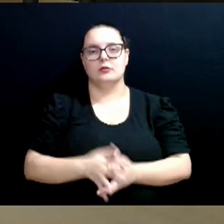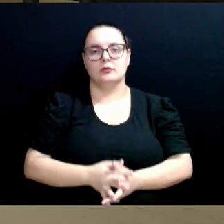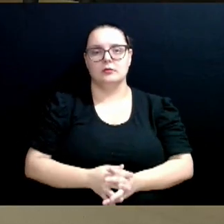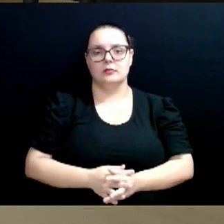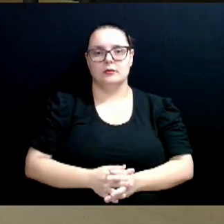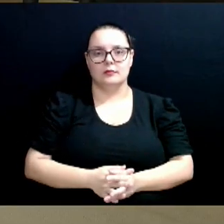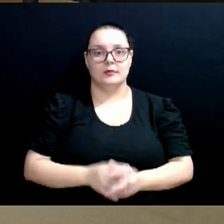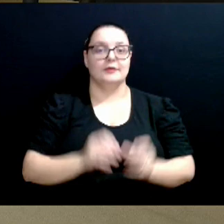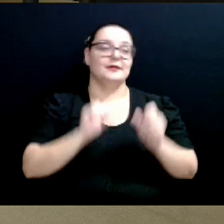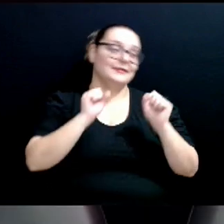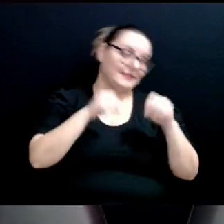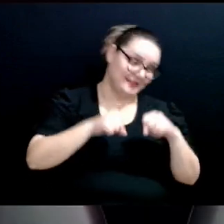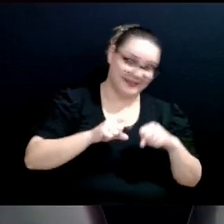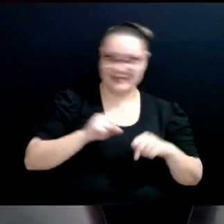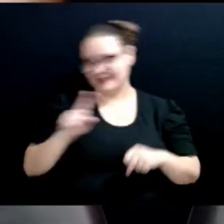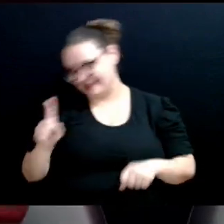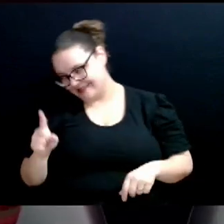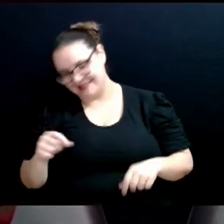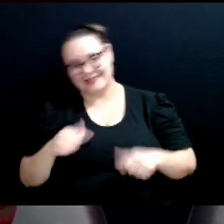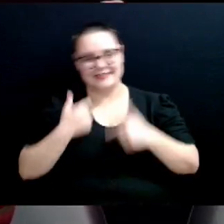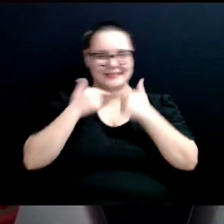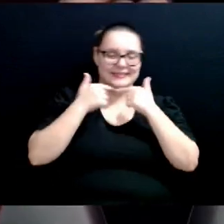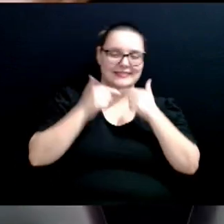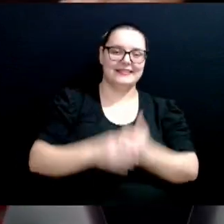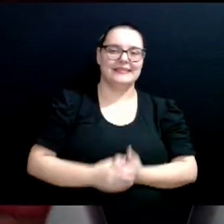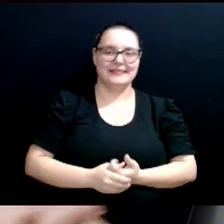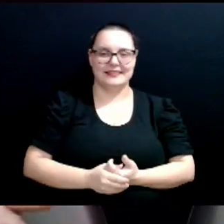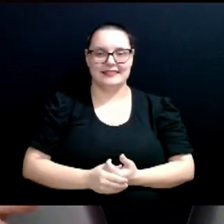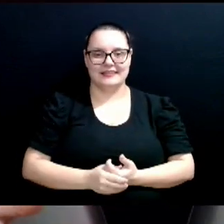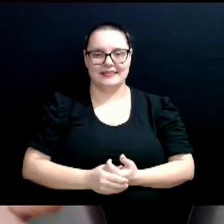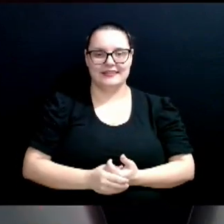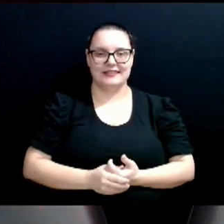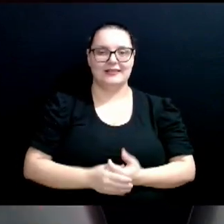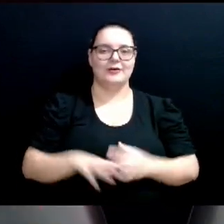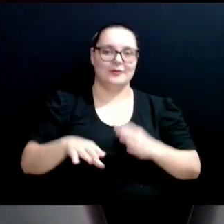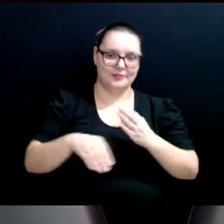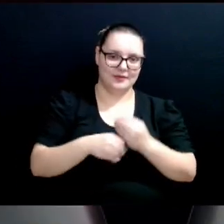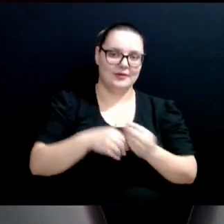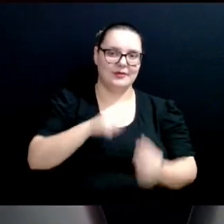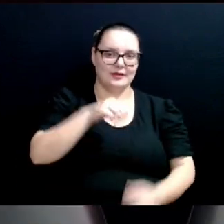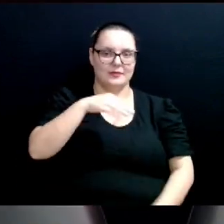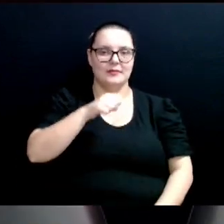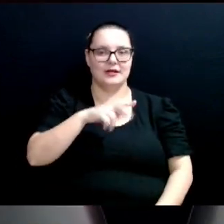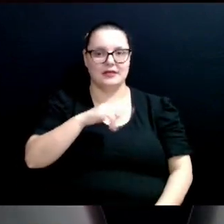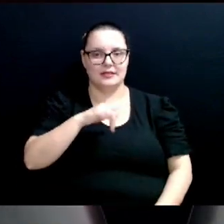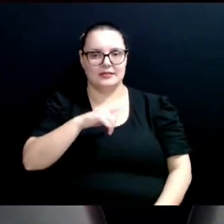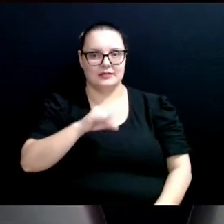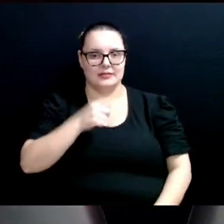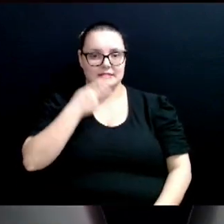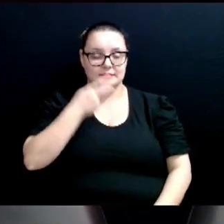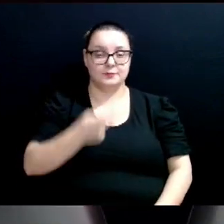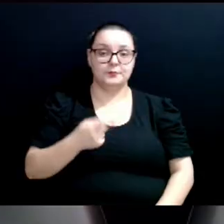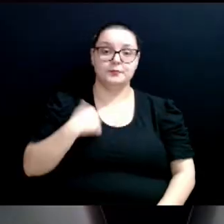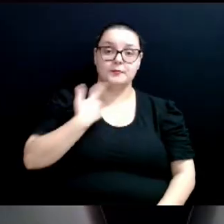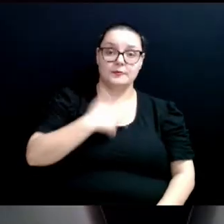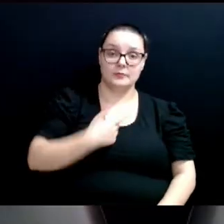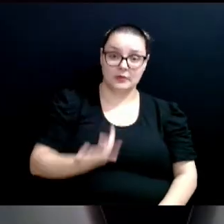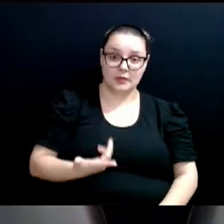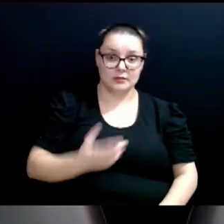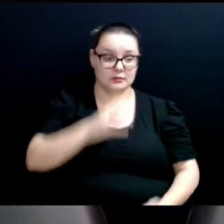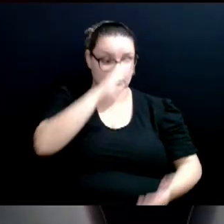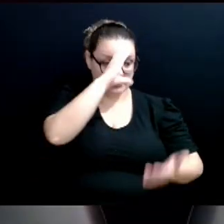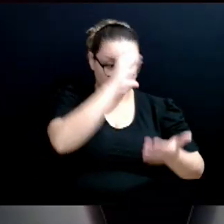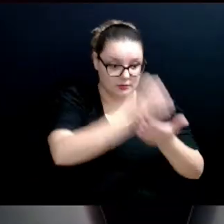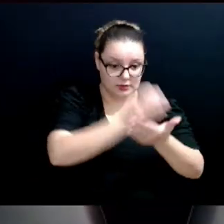não. Uhum. É muito do que complementando o que a Marilis falou. Sim. Nós temos crenças centrais, e Sim. dentro